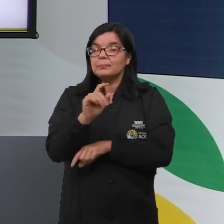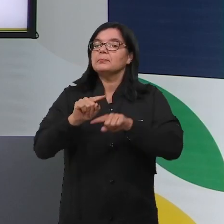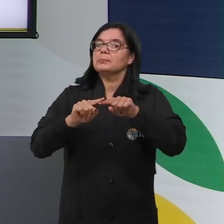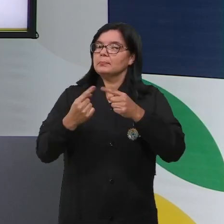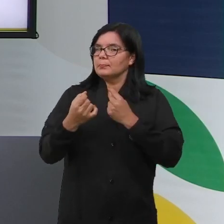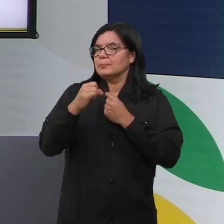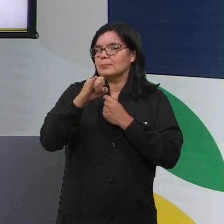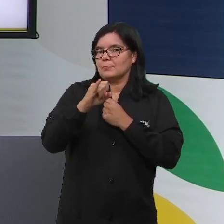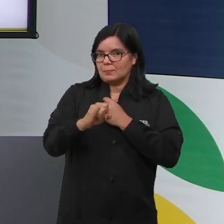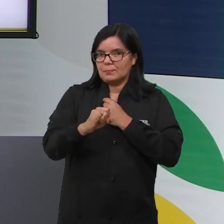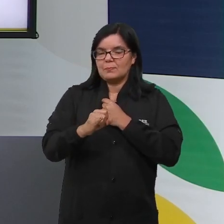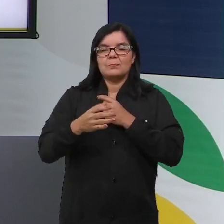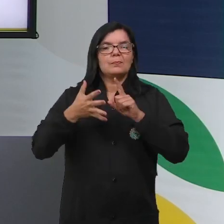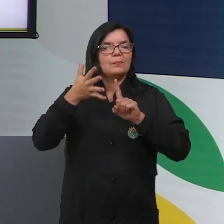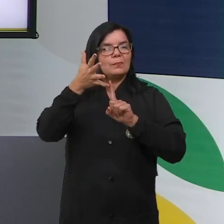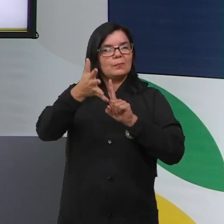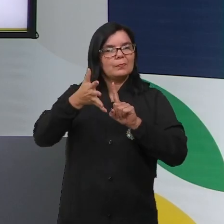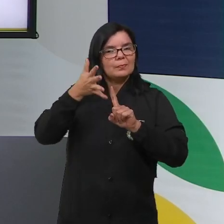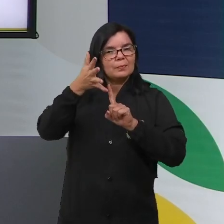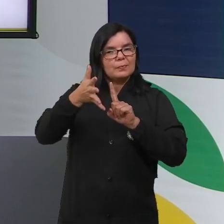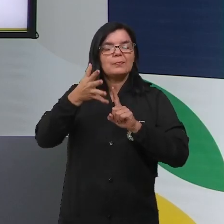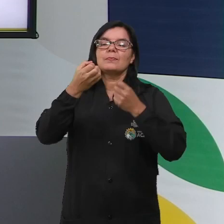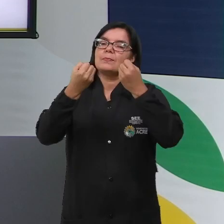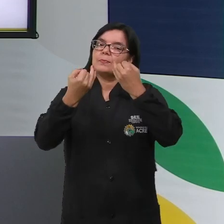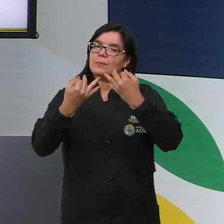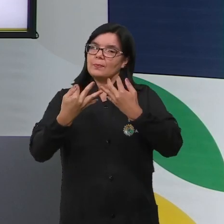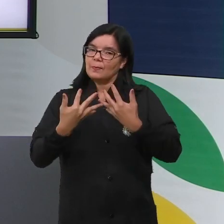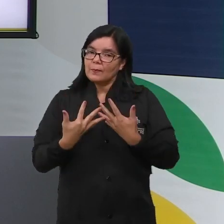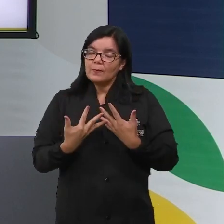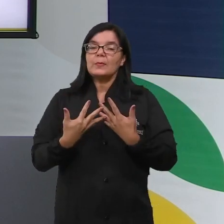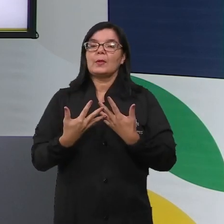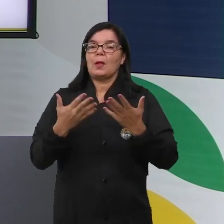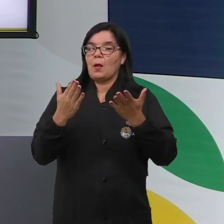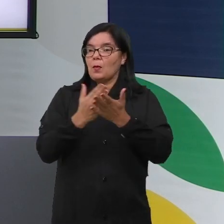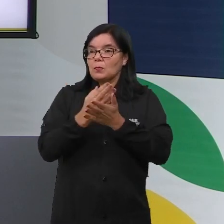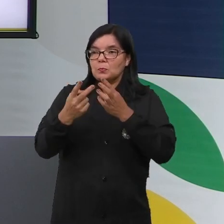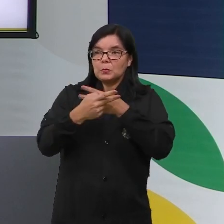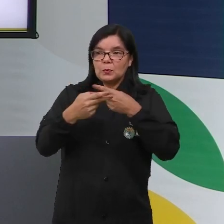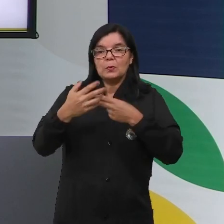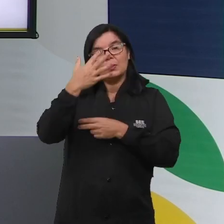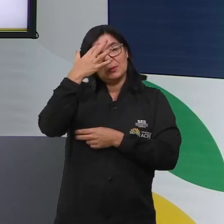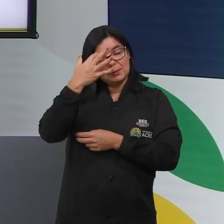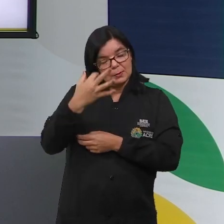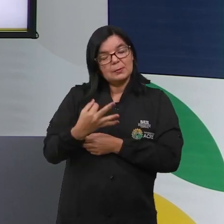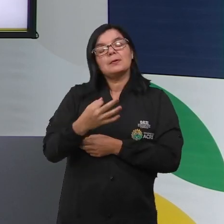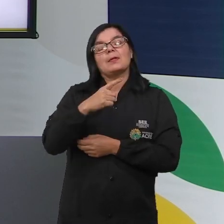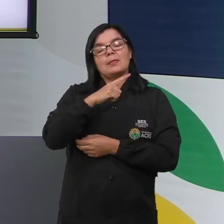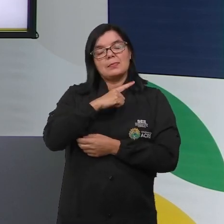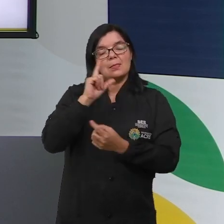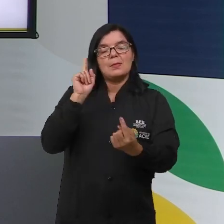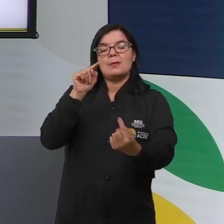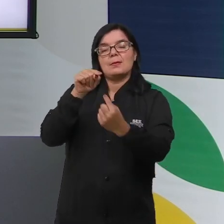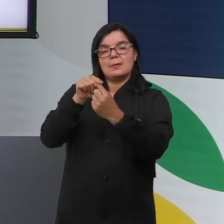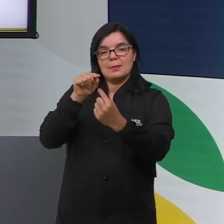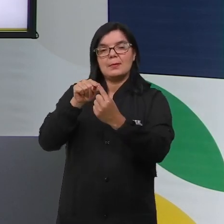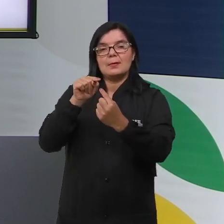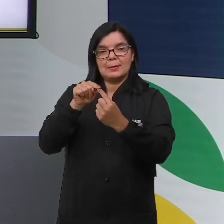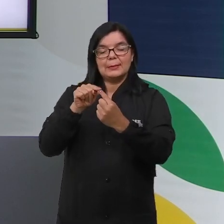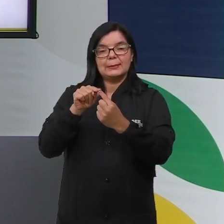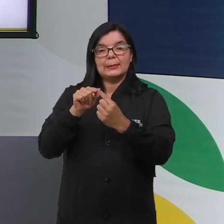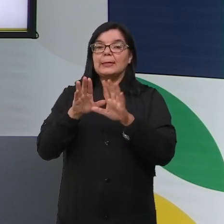Mas se você está palestrando ali, falando sobre algo ali, com certeza tem uma